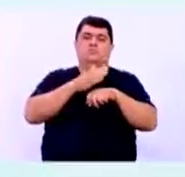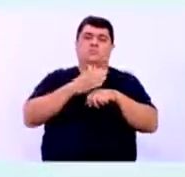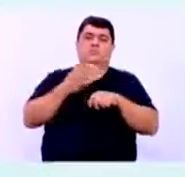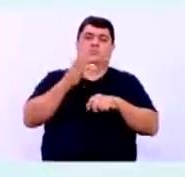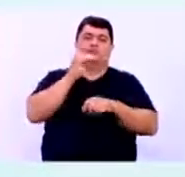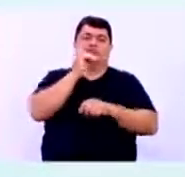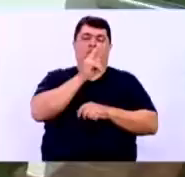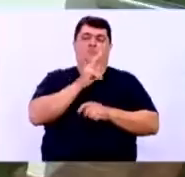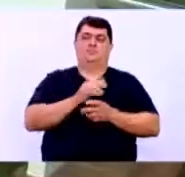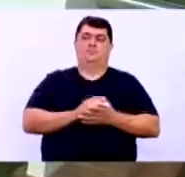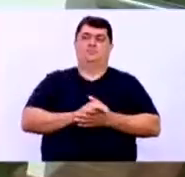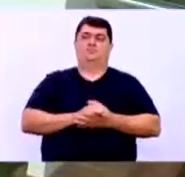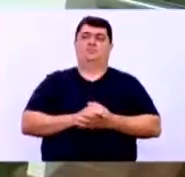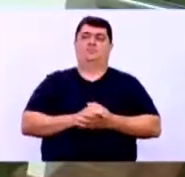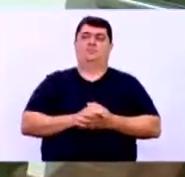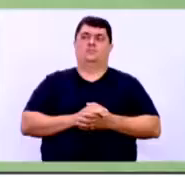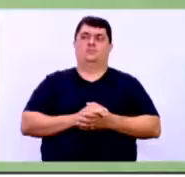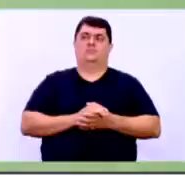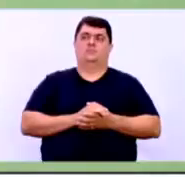tela.